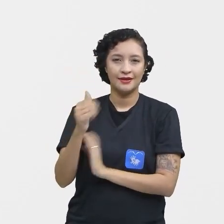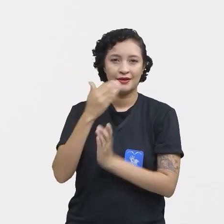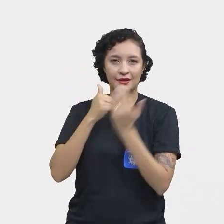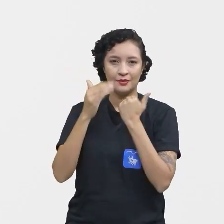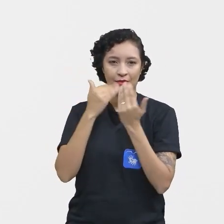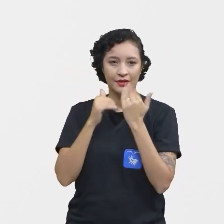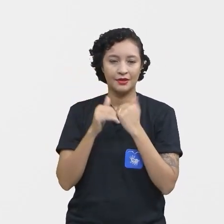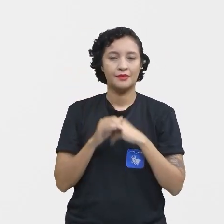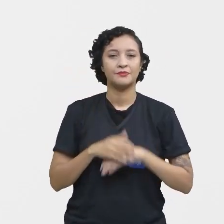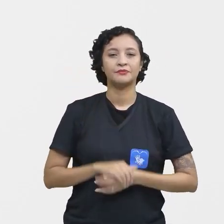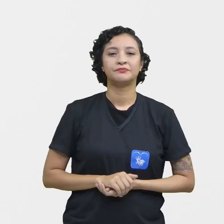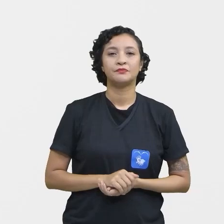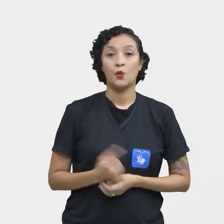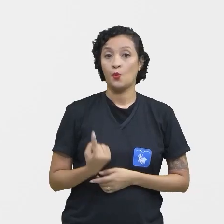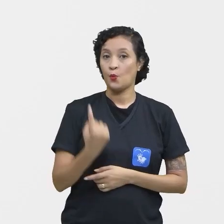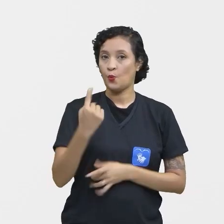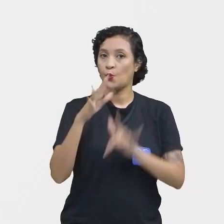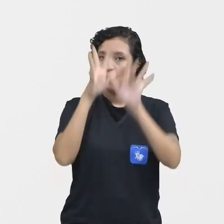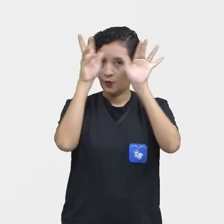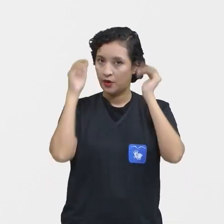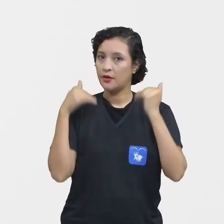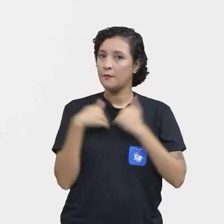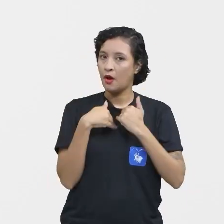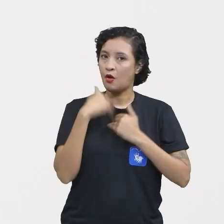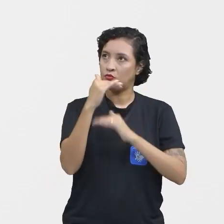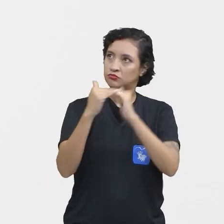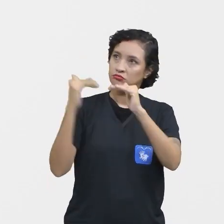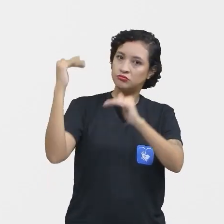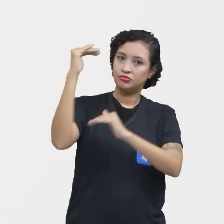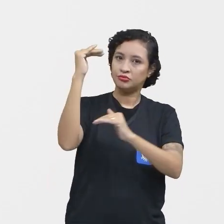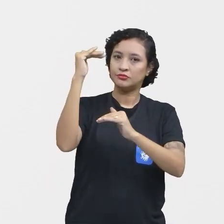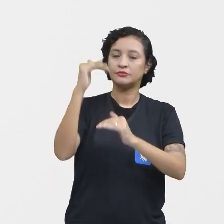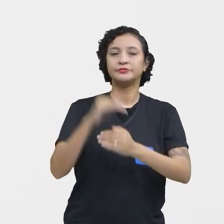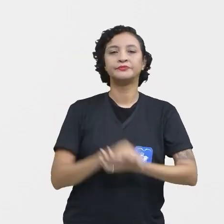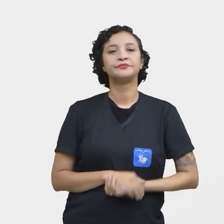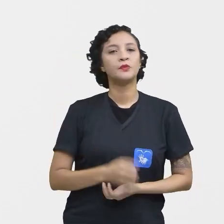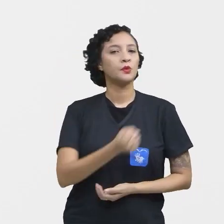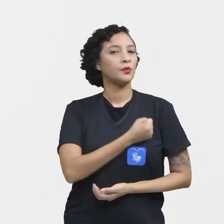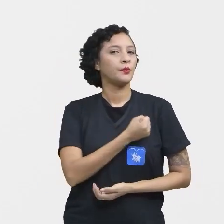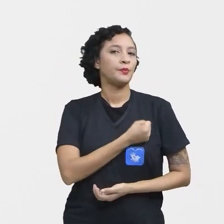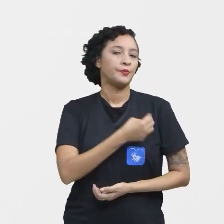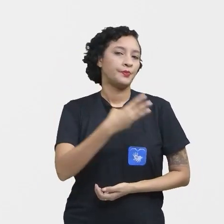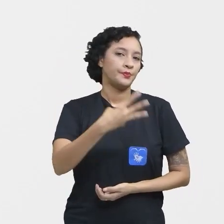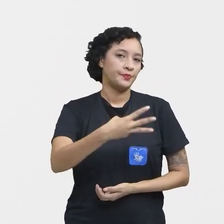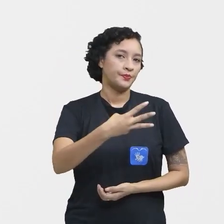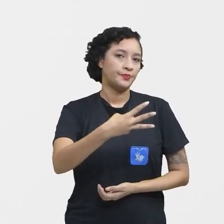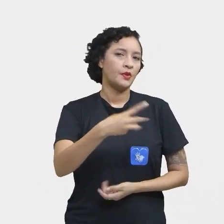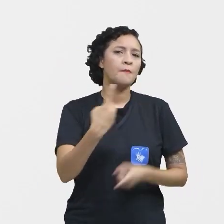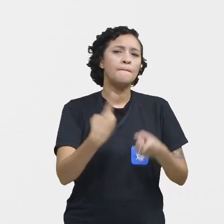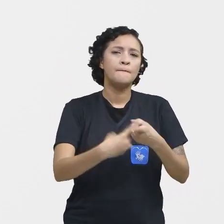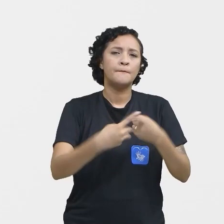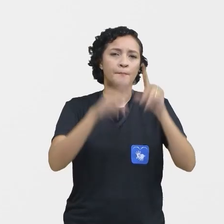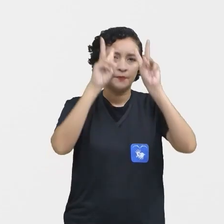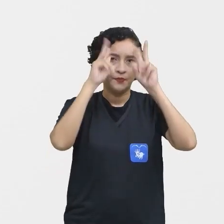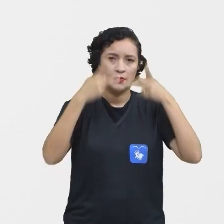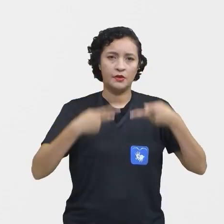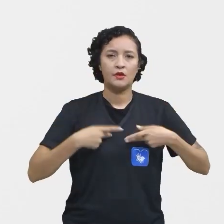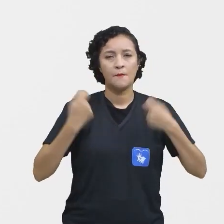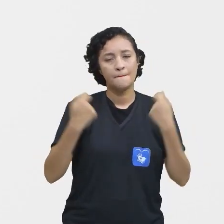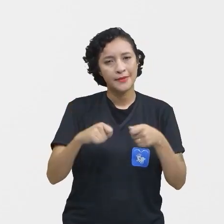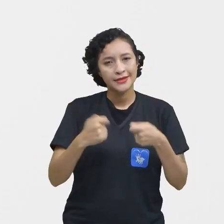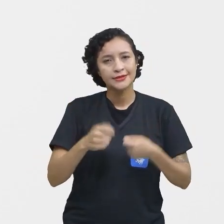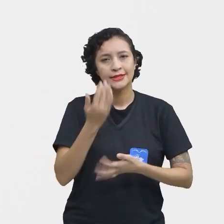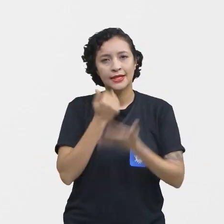Existe um animal que está nesse topo. Número 3. Por que o ser humano precisa comer